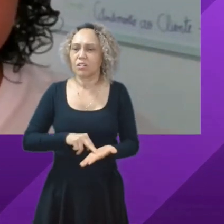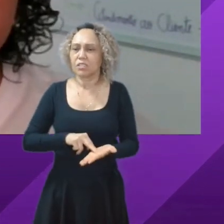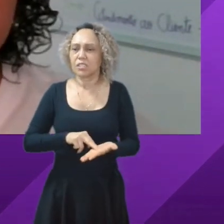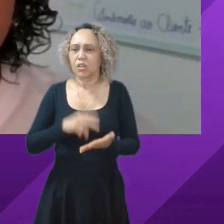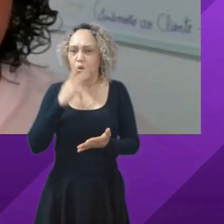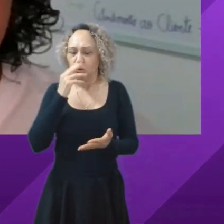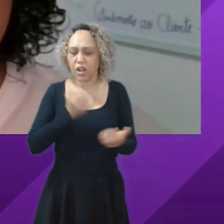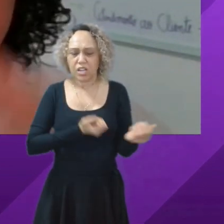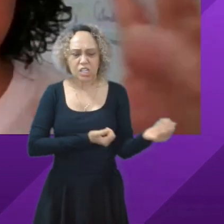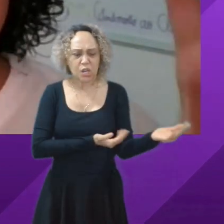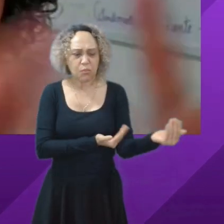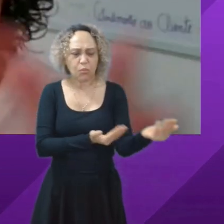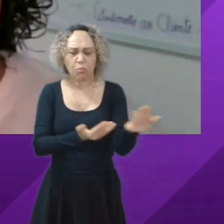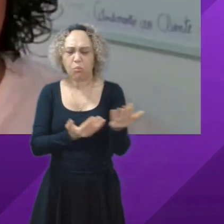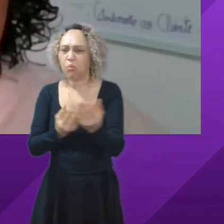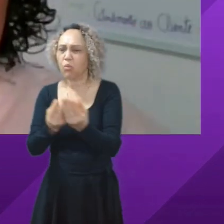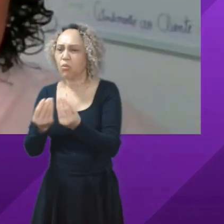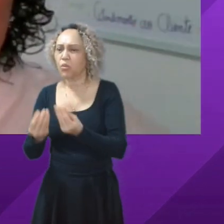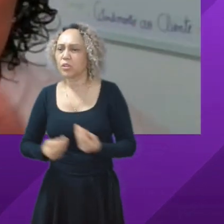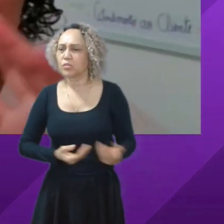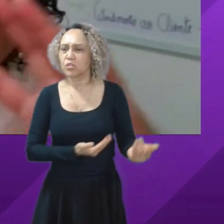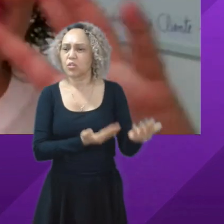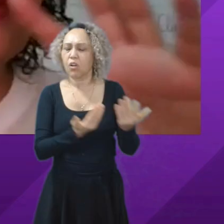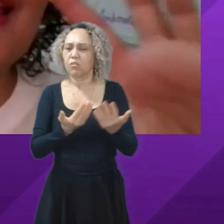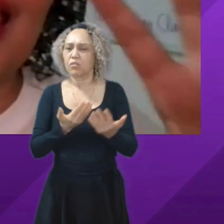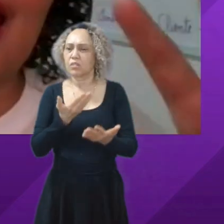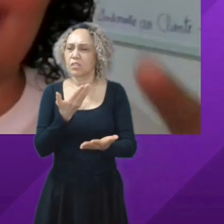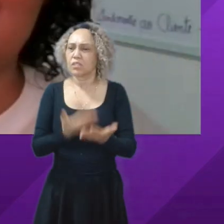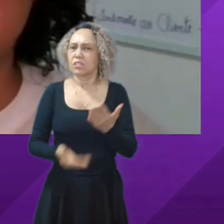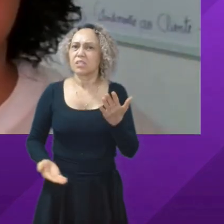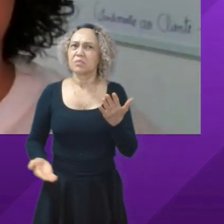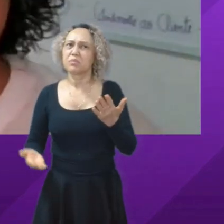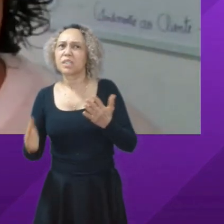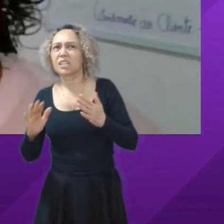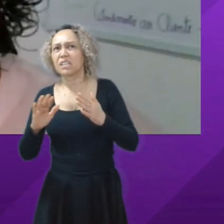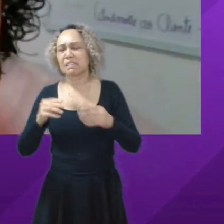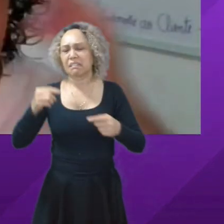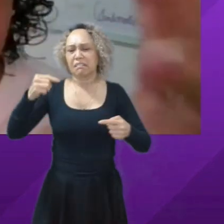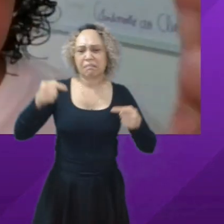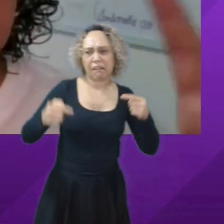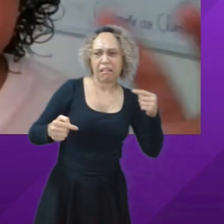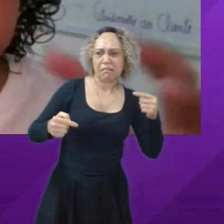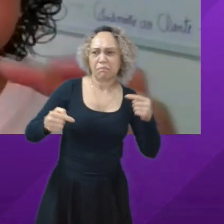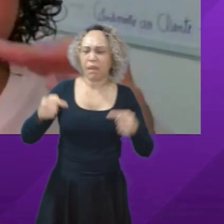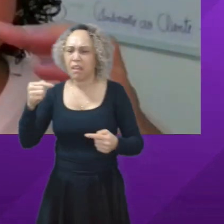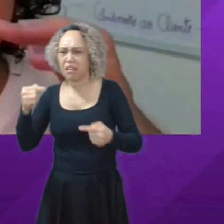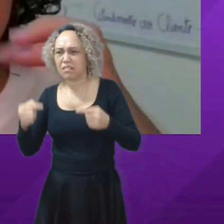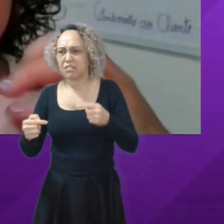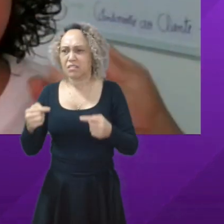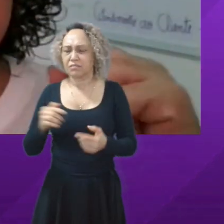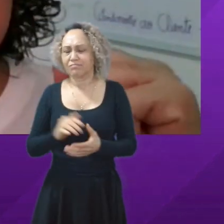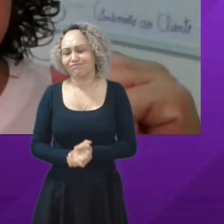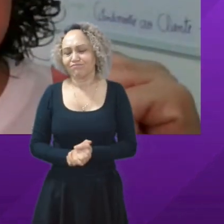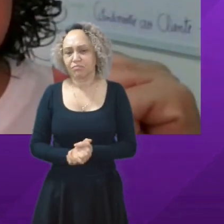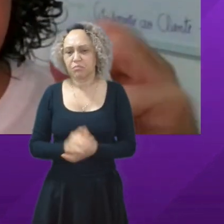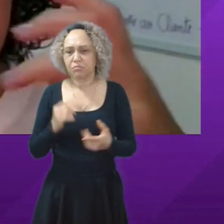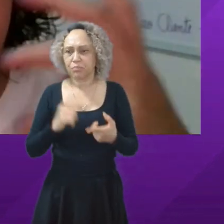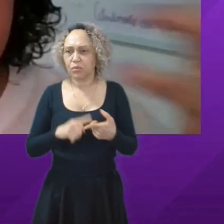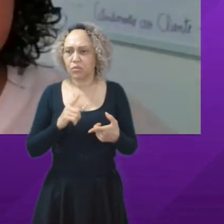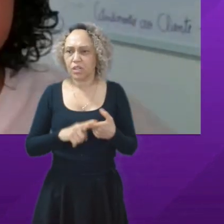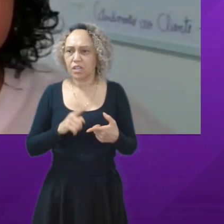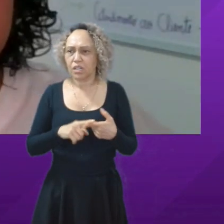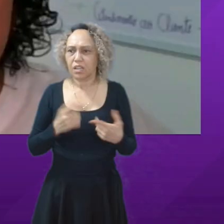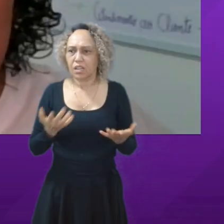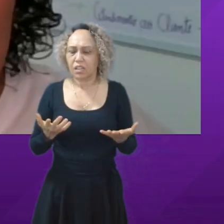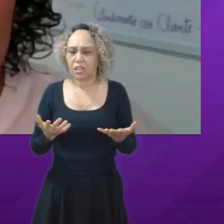perdem dentro desses ambientes de Discord, Reddit, não sei o quê, porque eles não